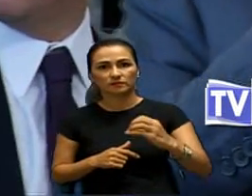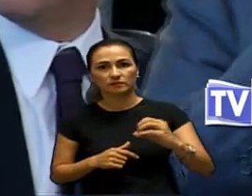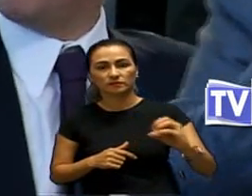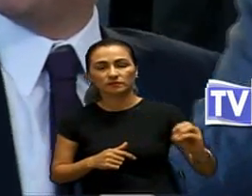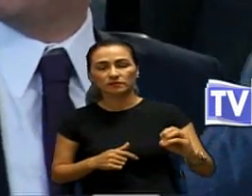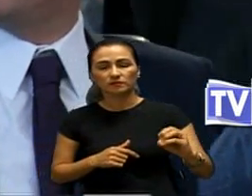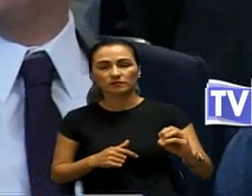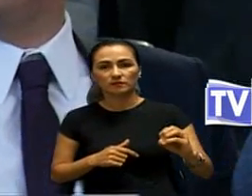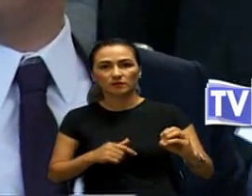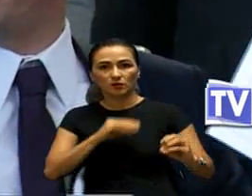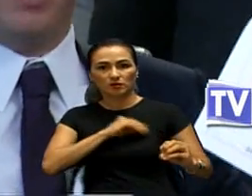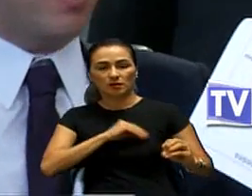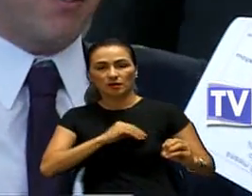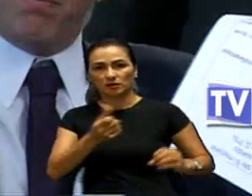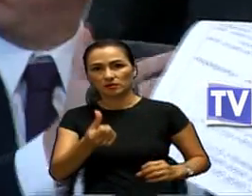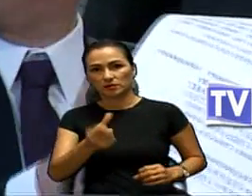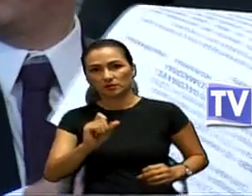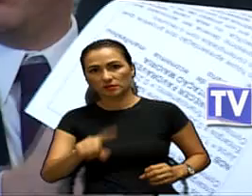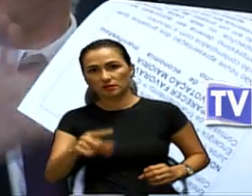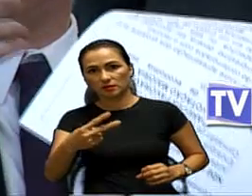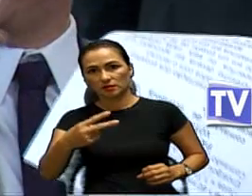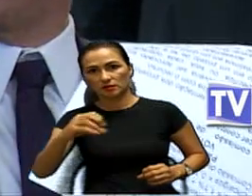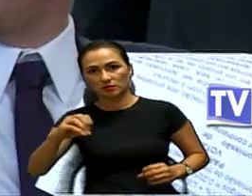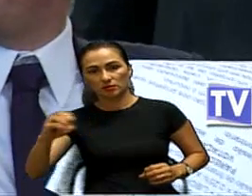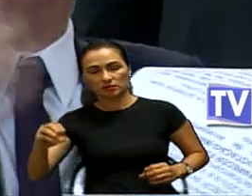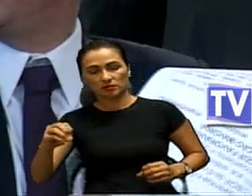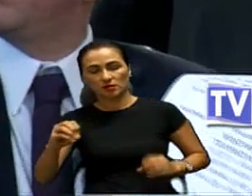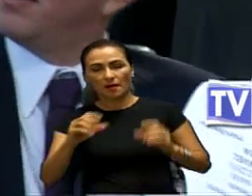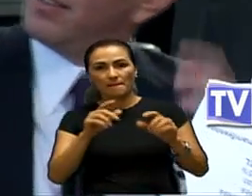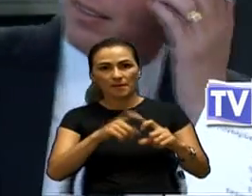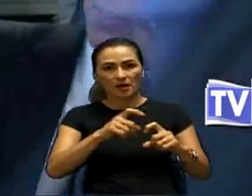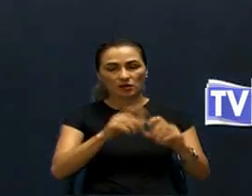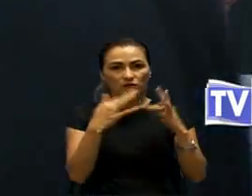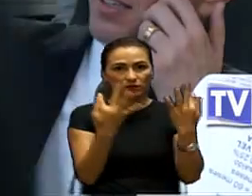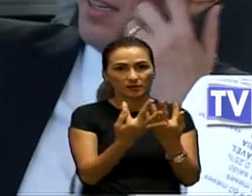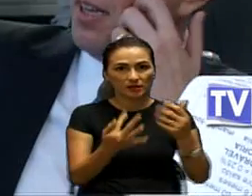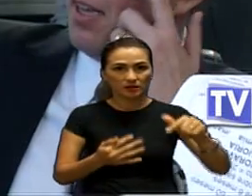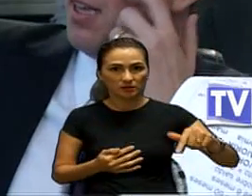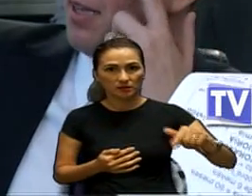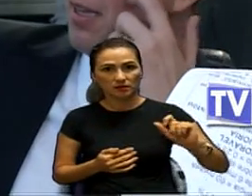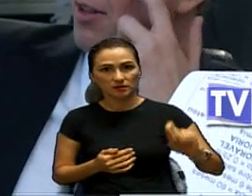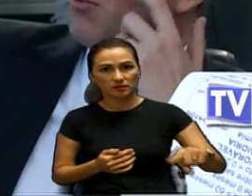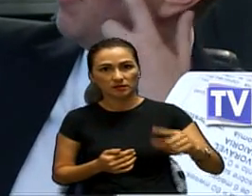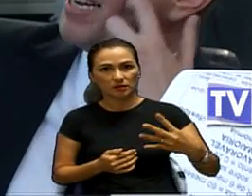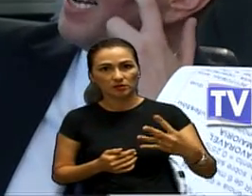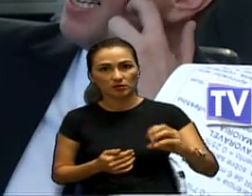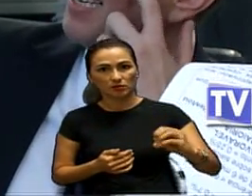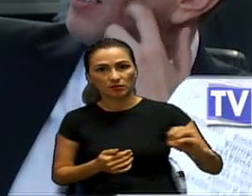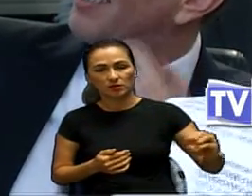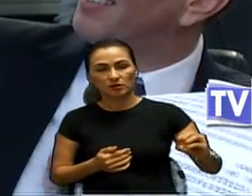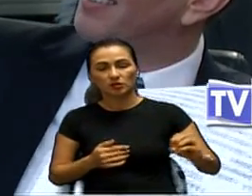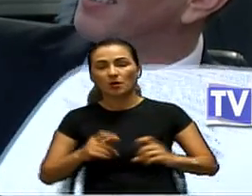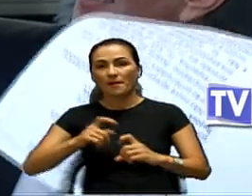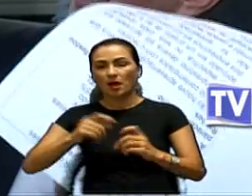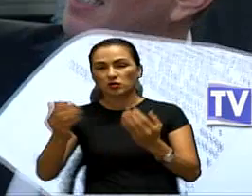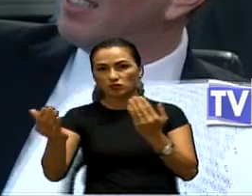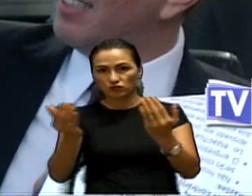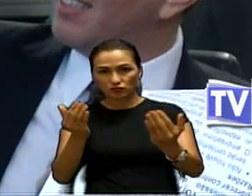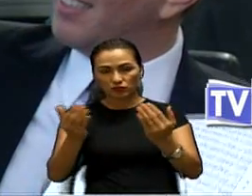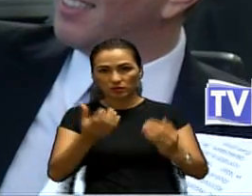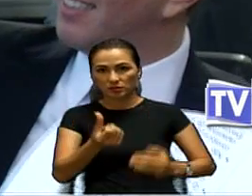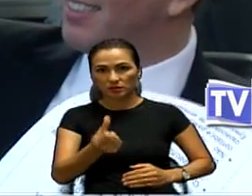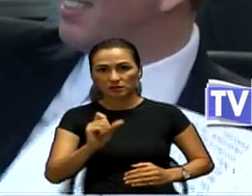7.400 e R$ 6.200. O médico da família, R$ 7.400, e o psiquiatra, R$ 6.200. E os